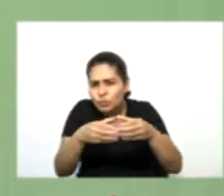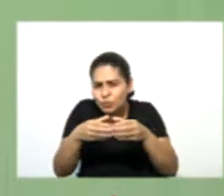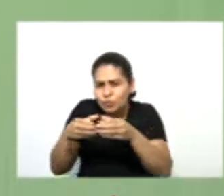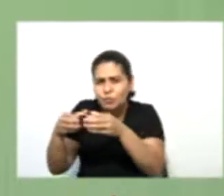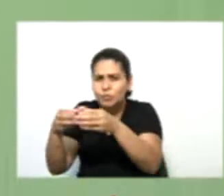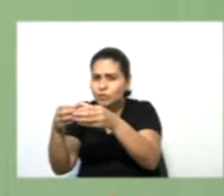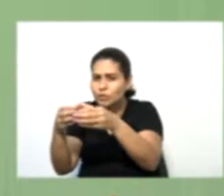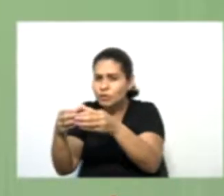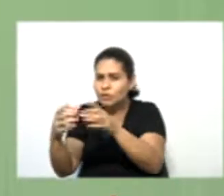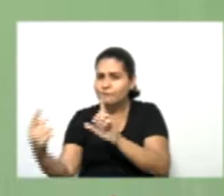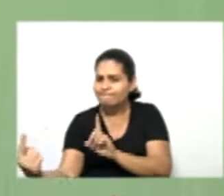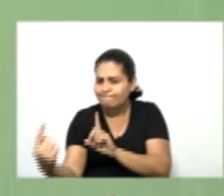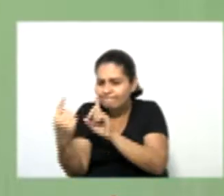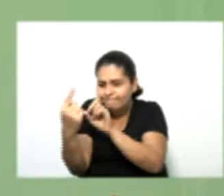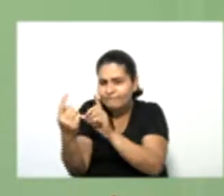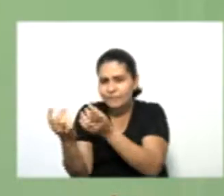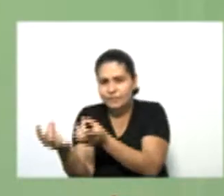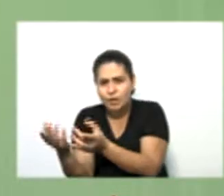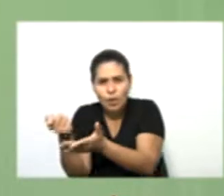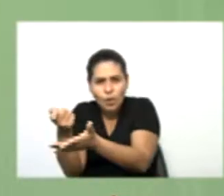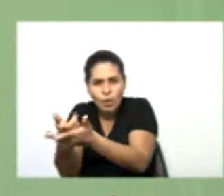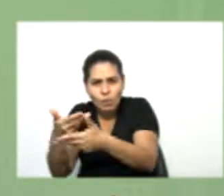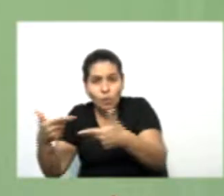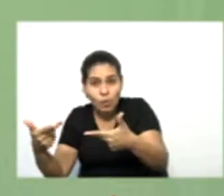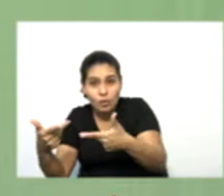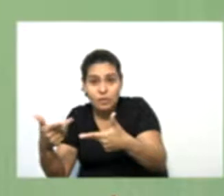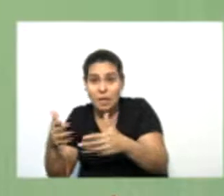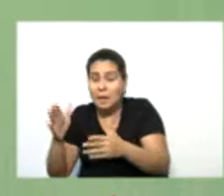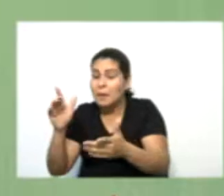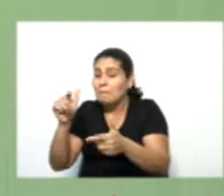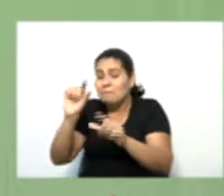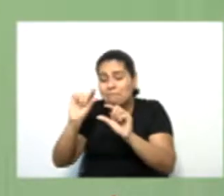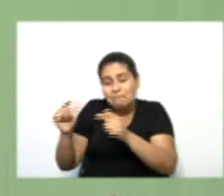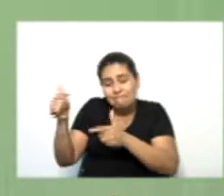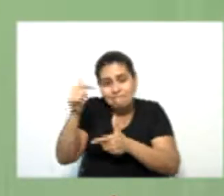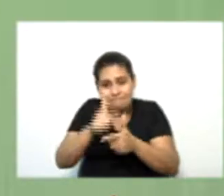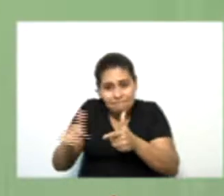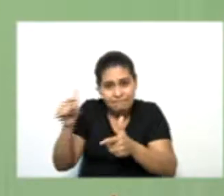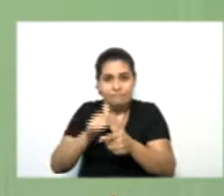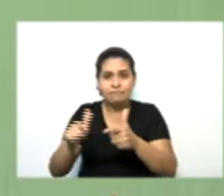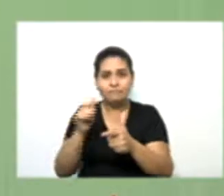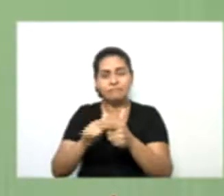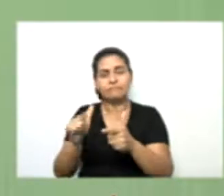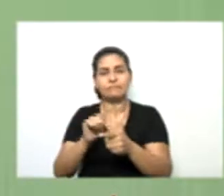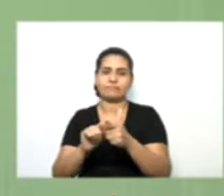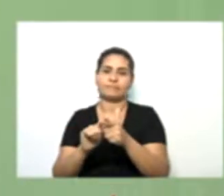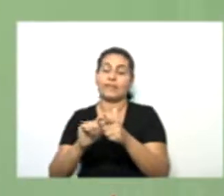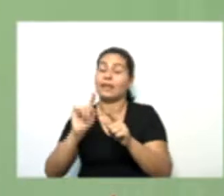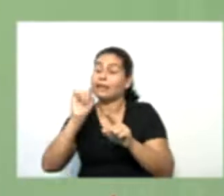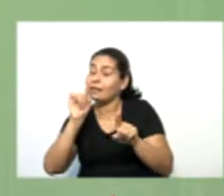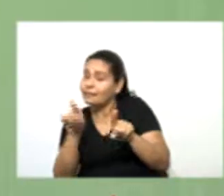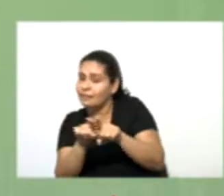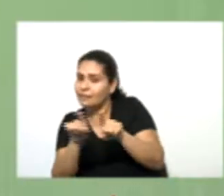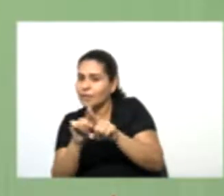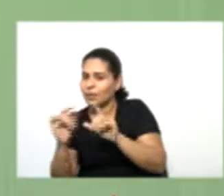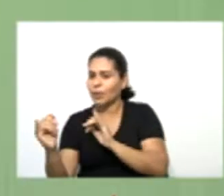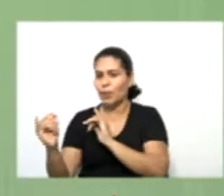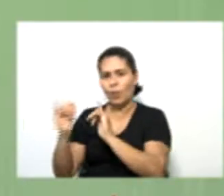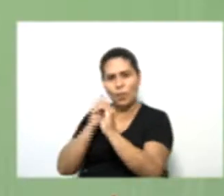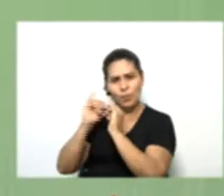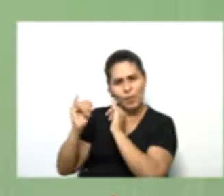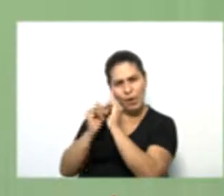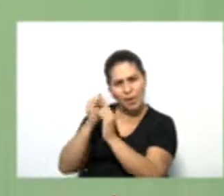da negociação. Quanto menos conflito intrapessoal e